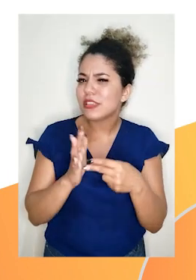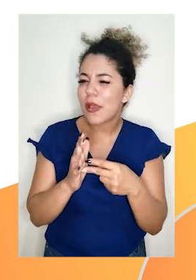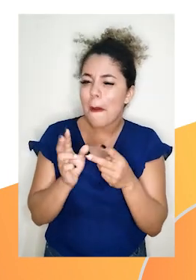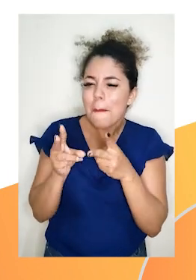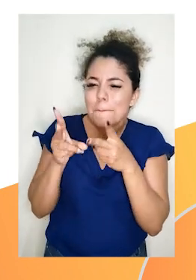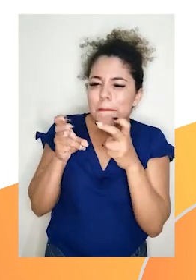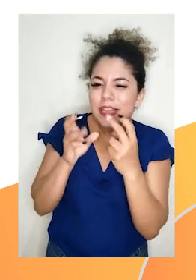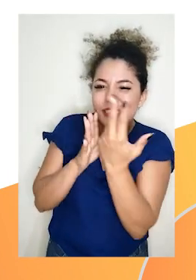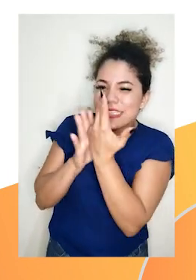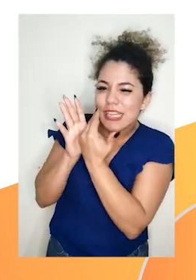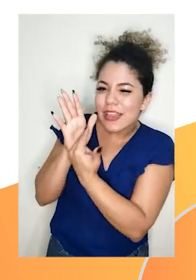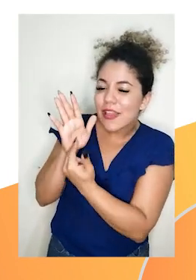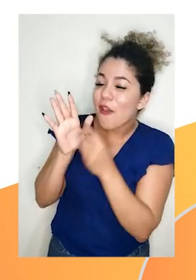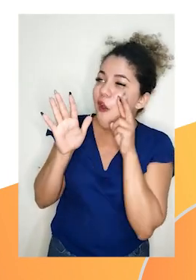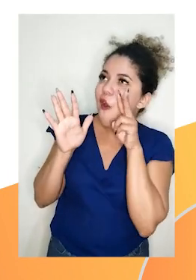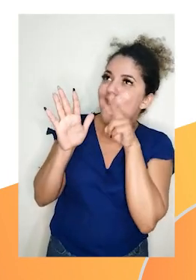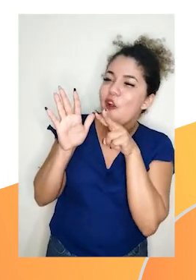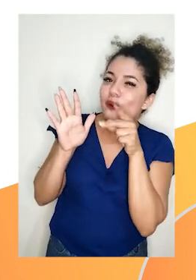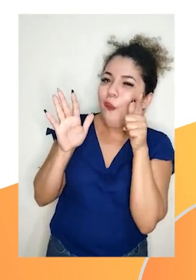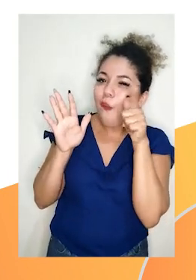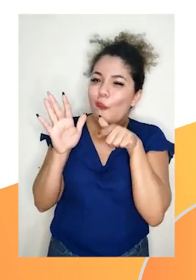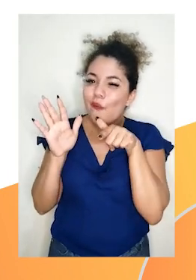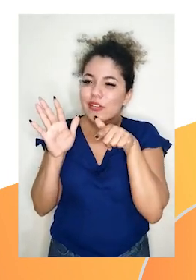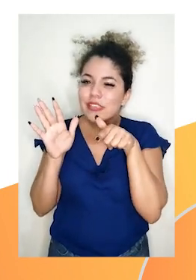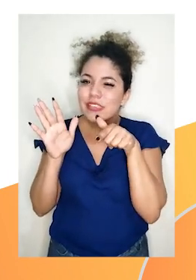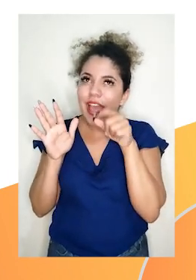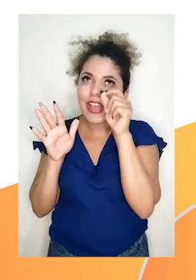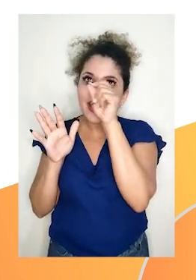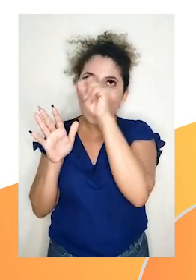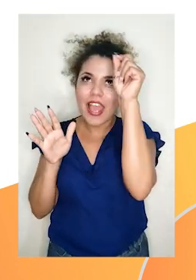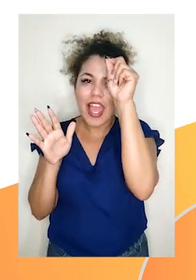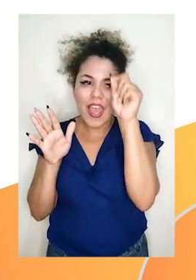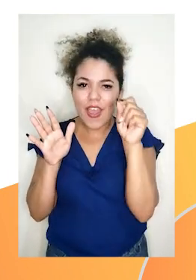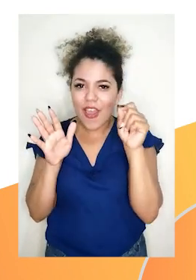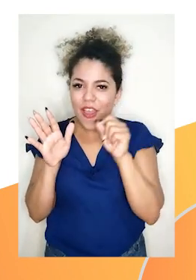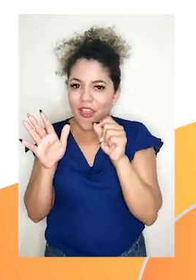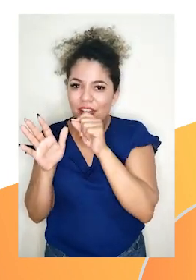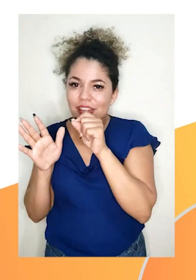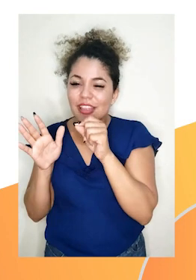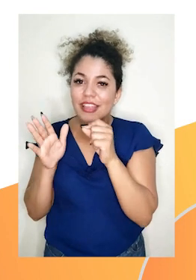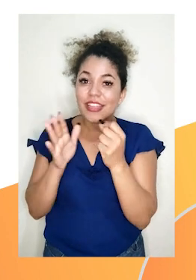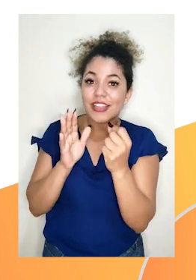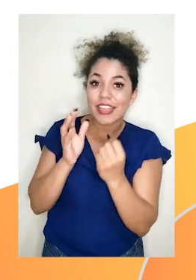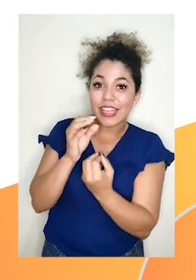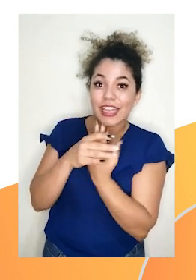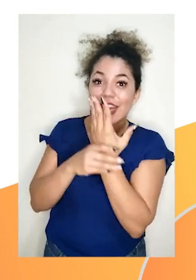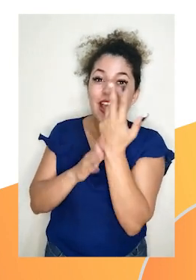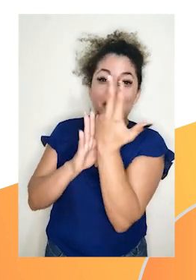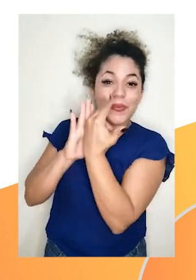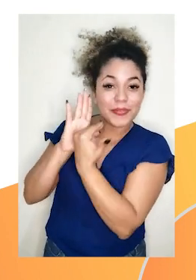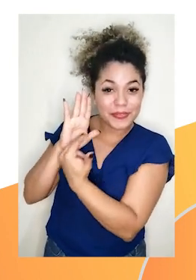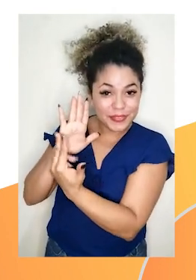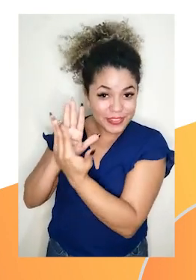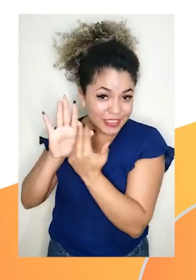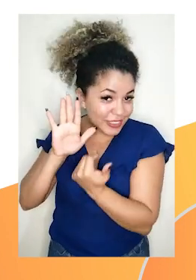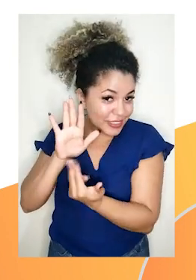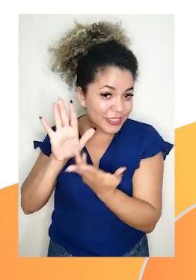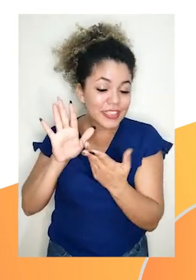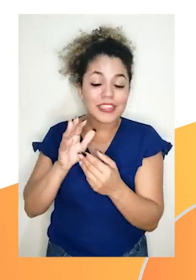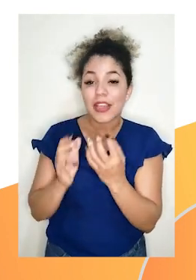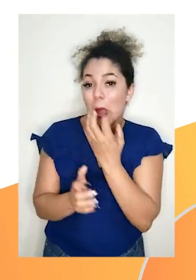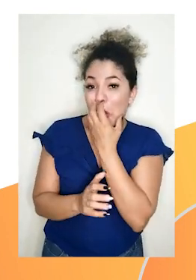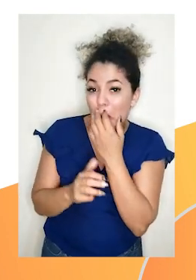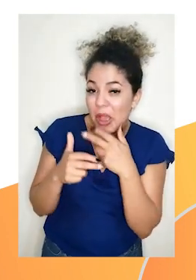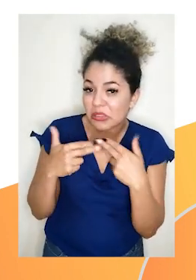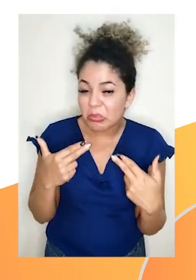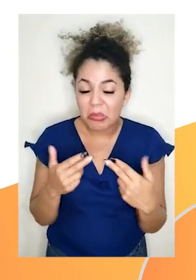formato. Como se pudéssemos fazer esses riscos até os pontos e formar um animal, um